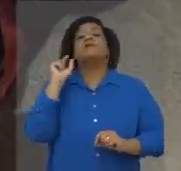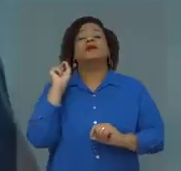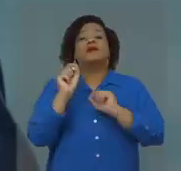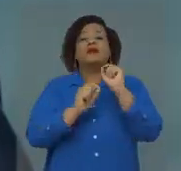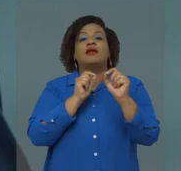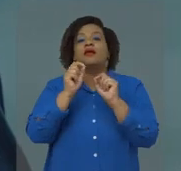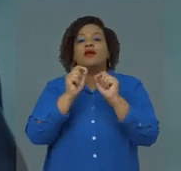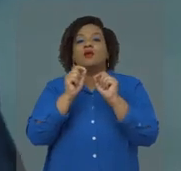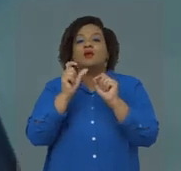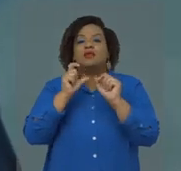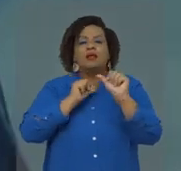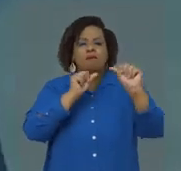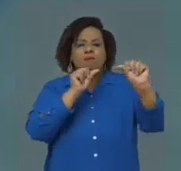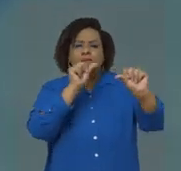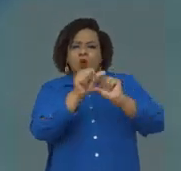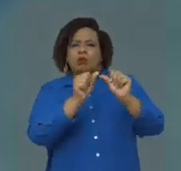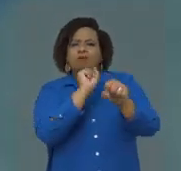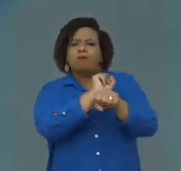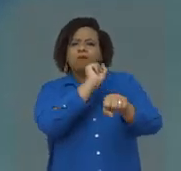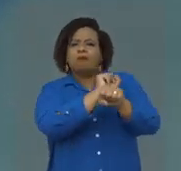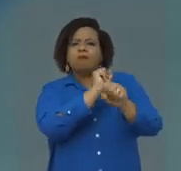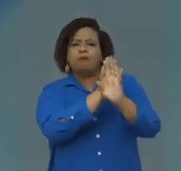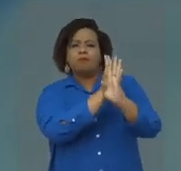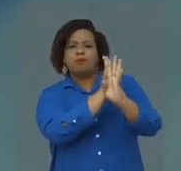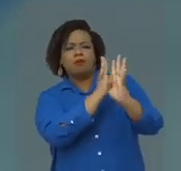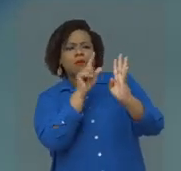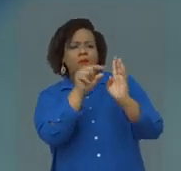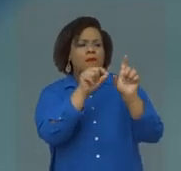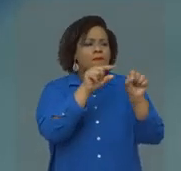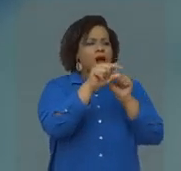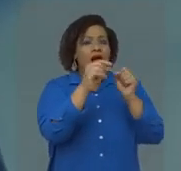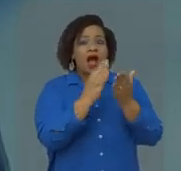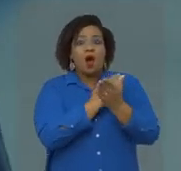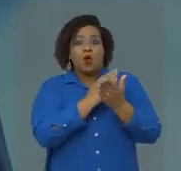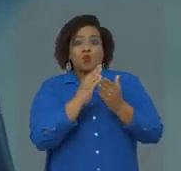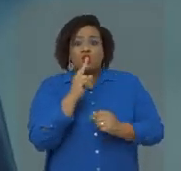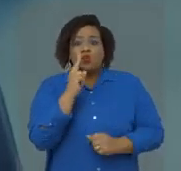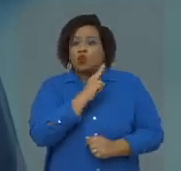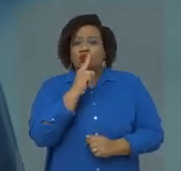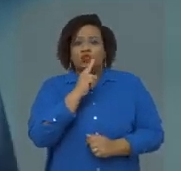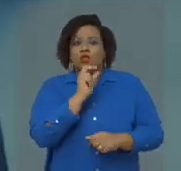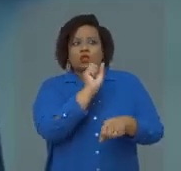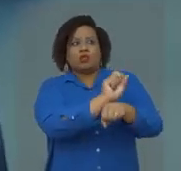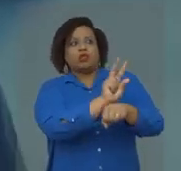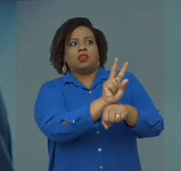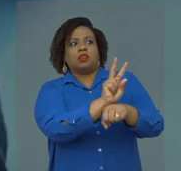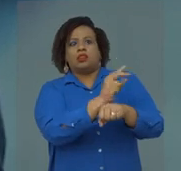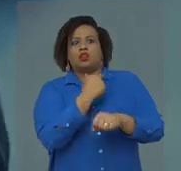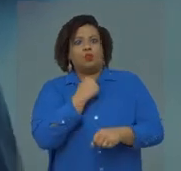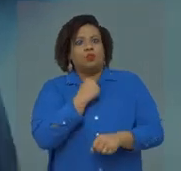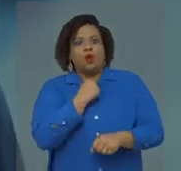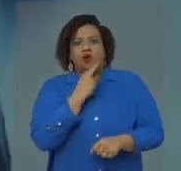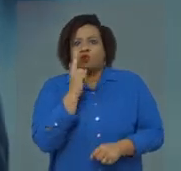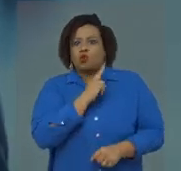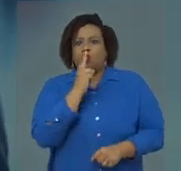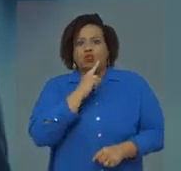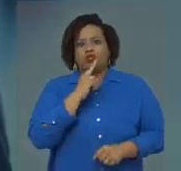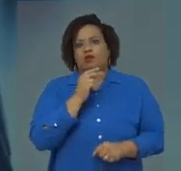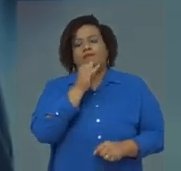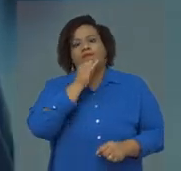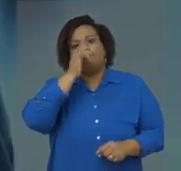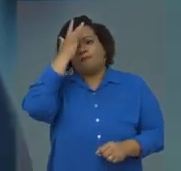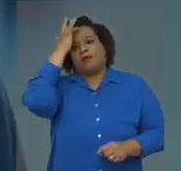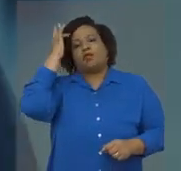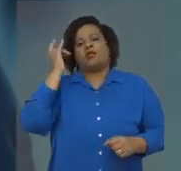primeira coisa a fazer é tirar dessa espera aquelas situações urgentes que não podem aguardar um minuto